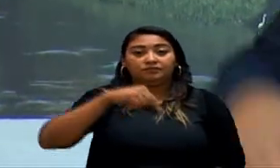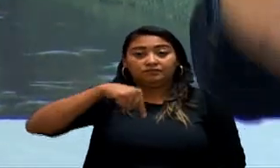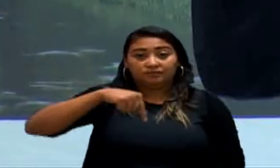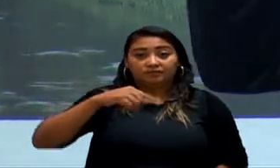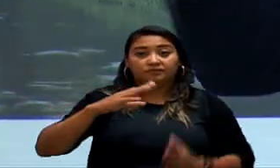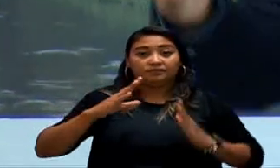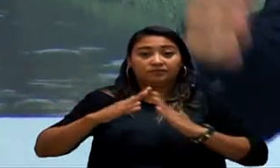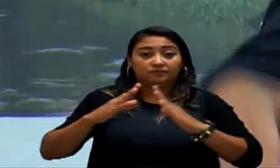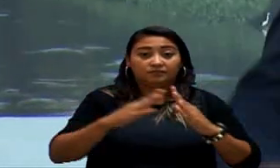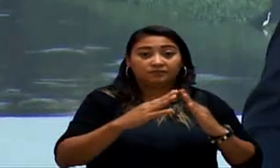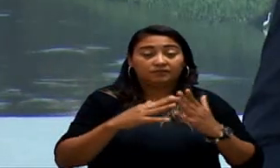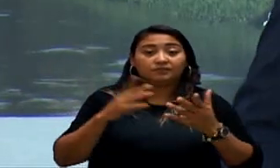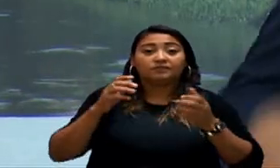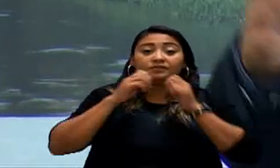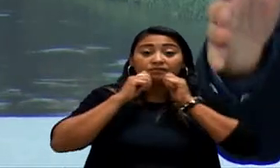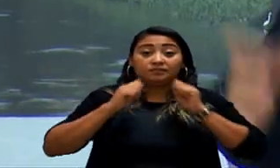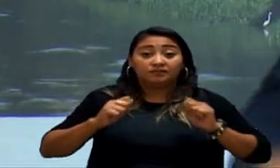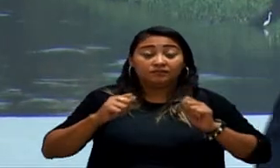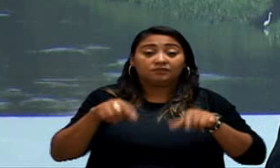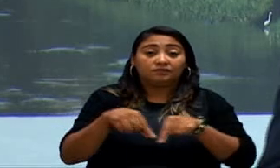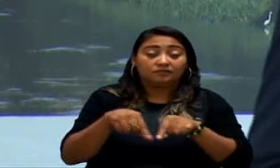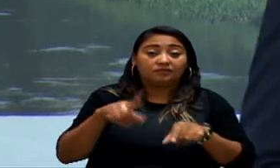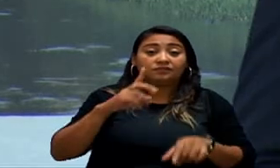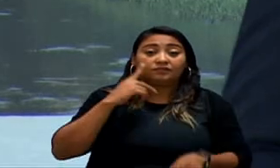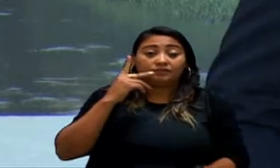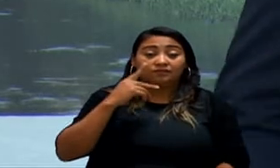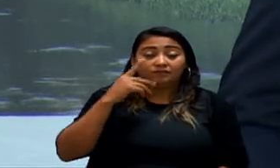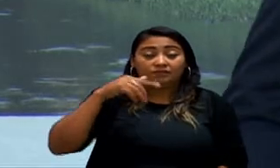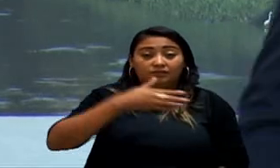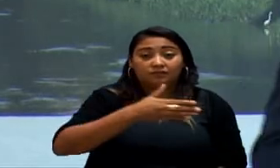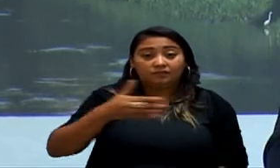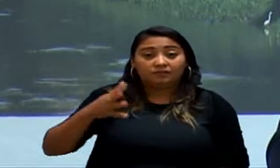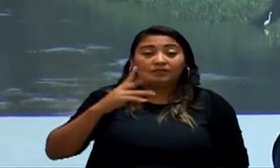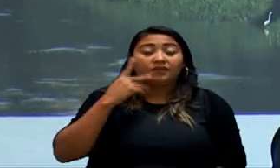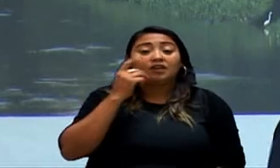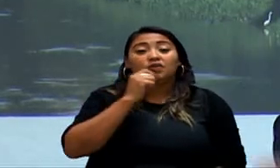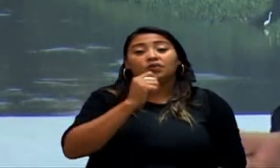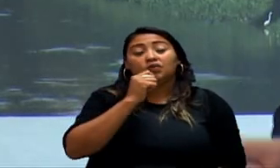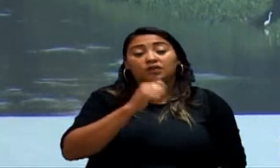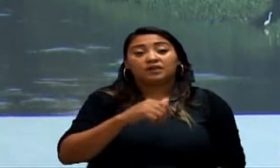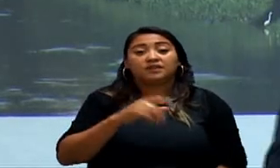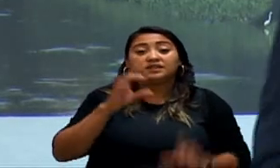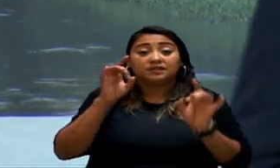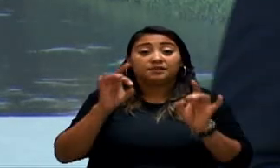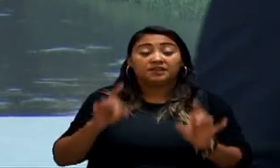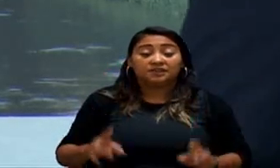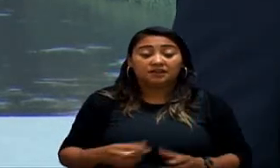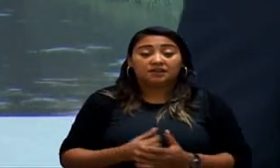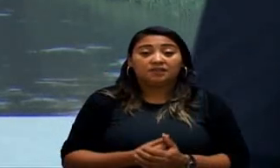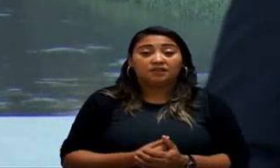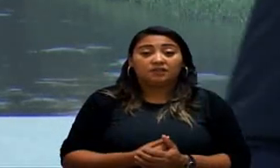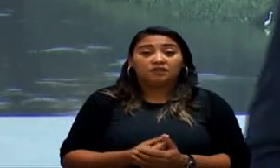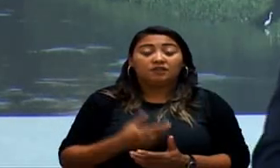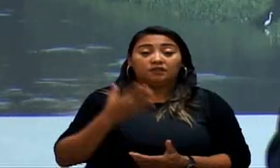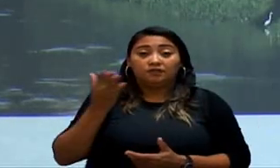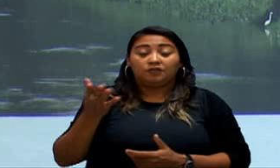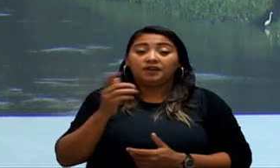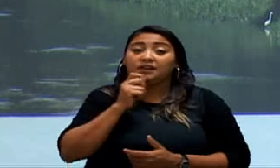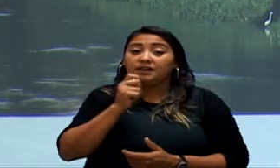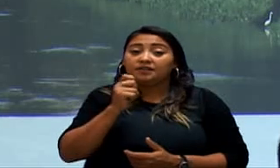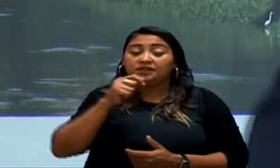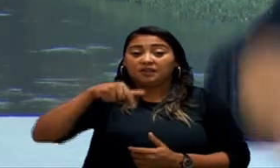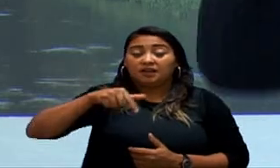casa, dos assessores também, assessoras dos vereadores, das vereadoras, em especial, eu fui dar uma entrevista na